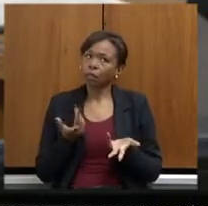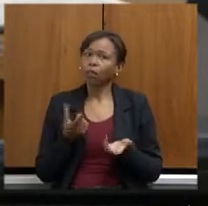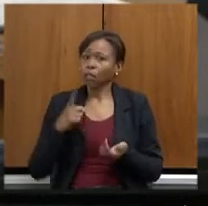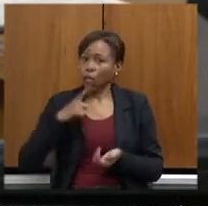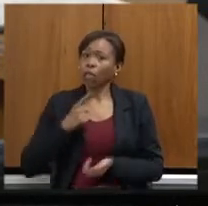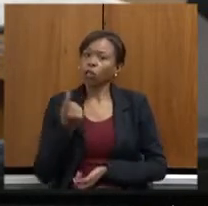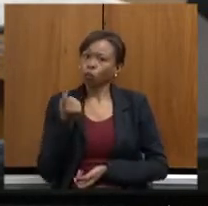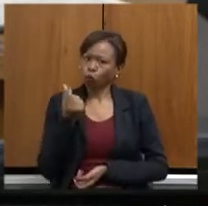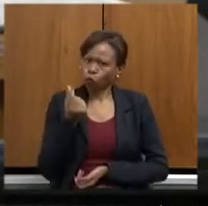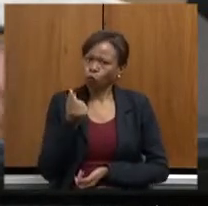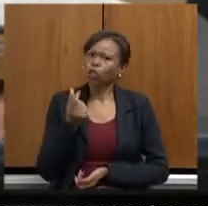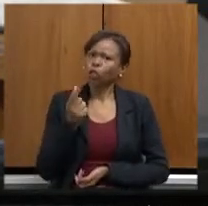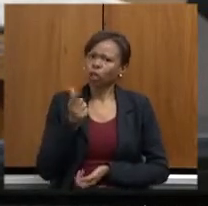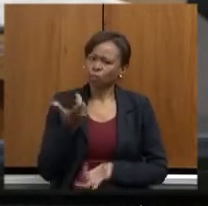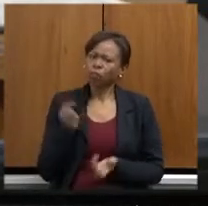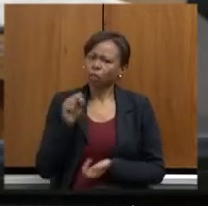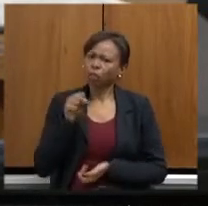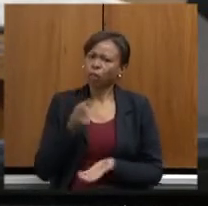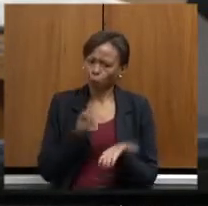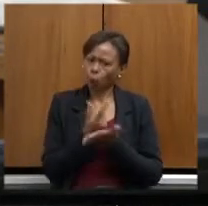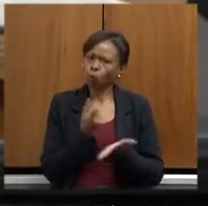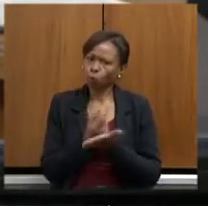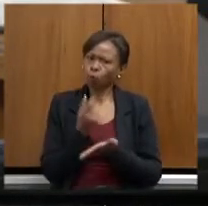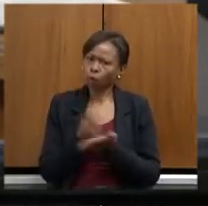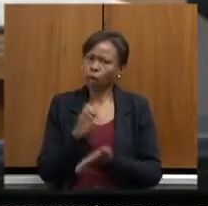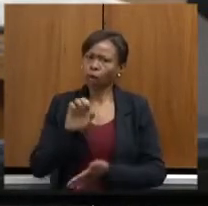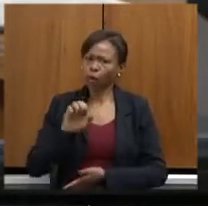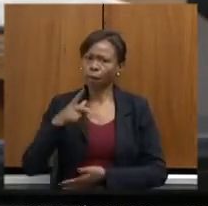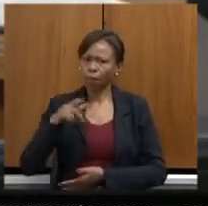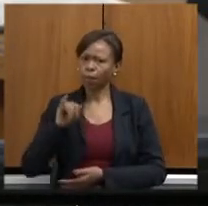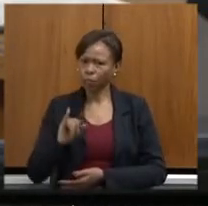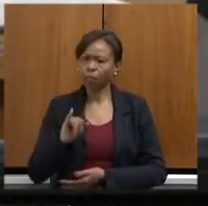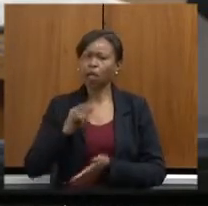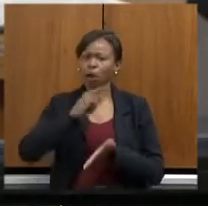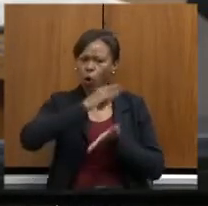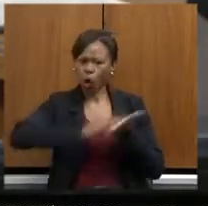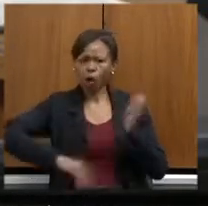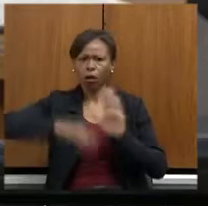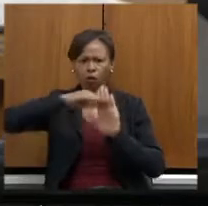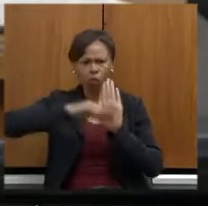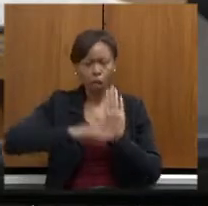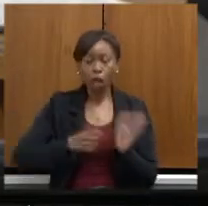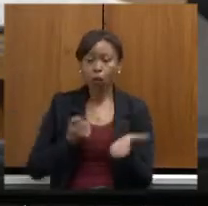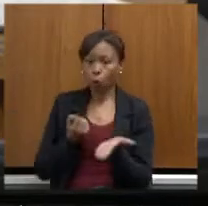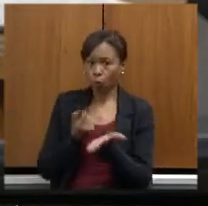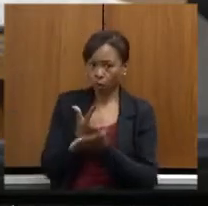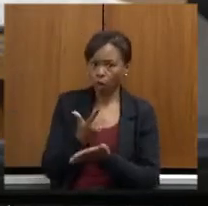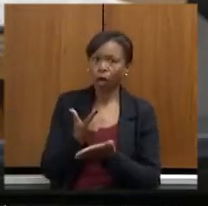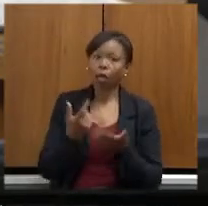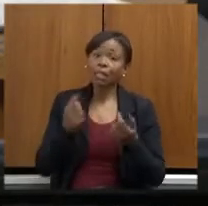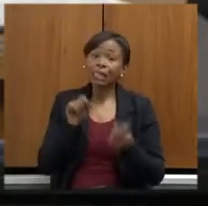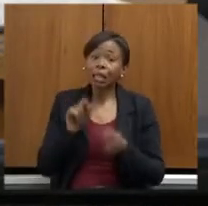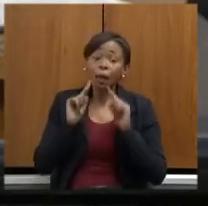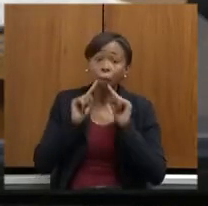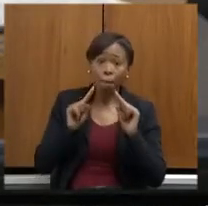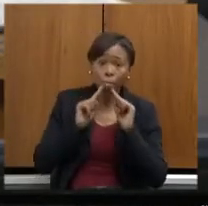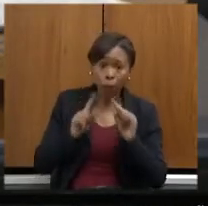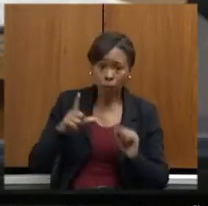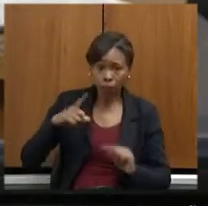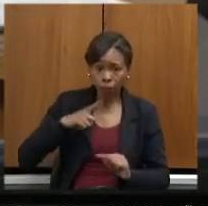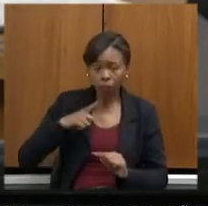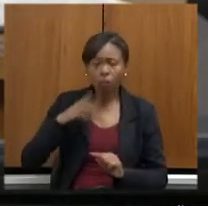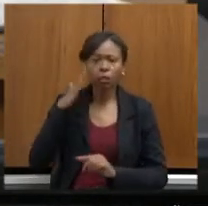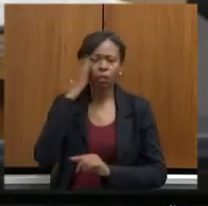temos recursos para poder inclusive adquirir isso já fazer os termos de referência comprar existem reclamações a gente